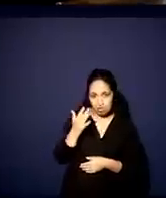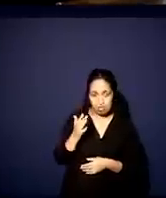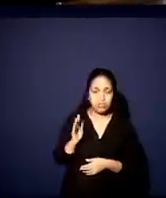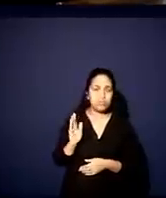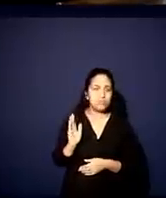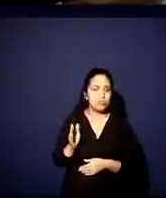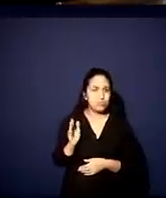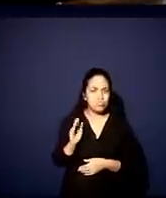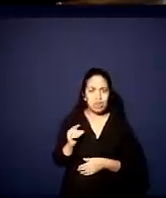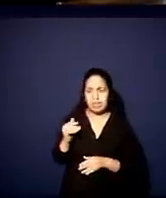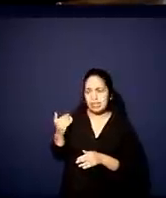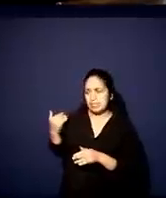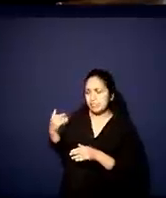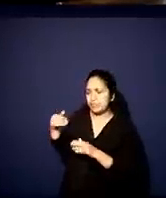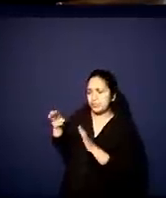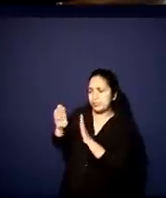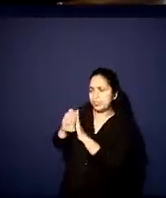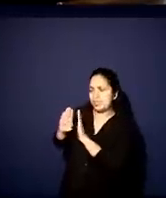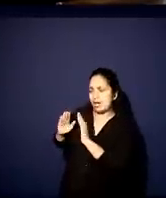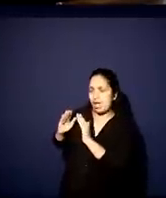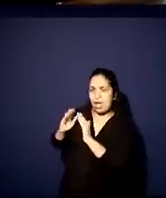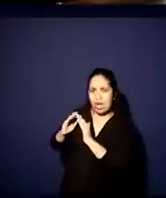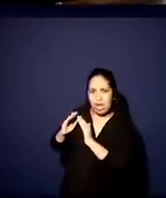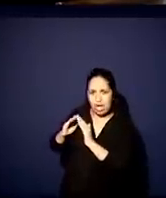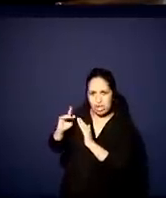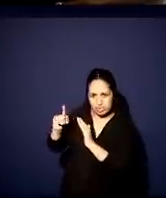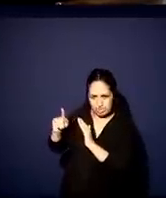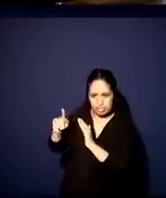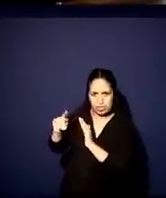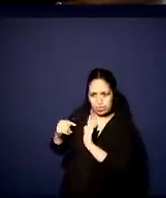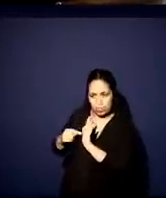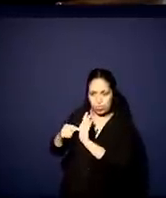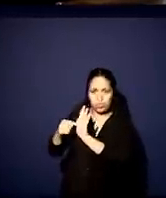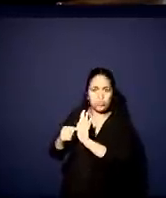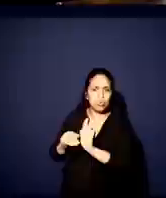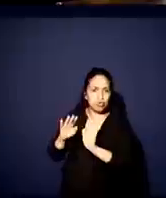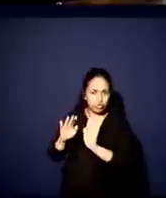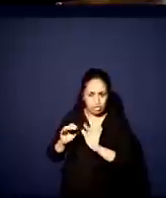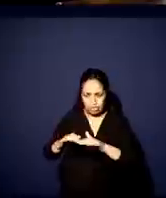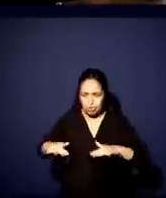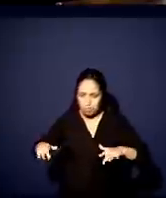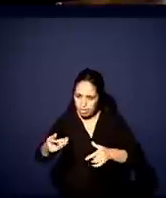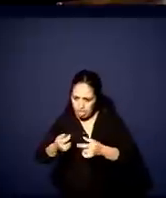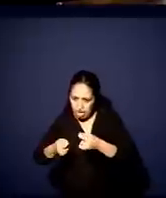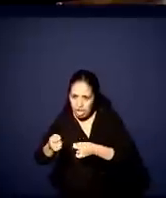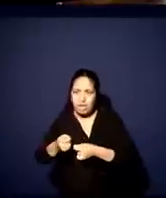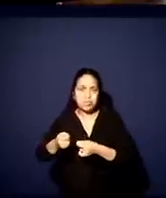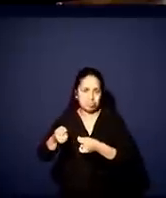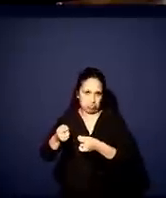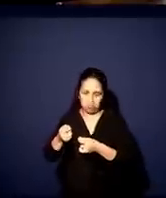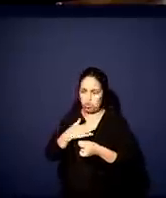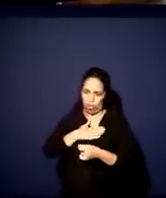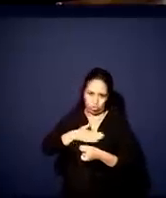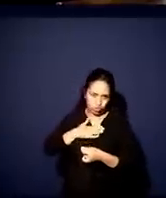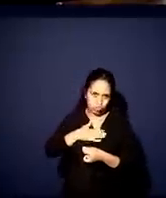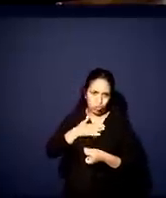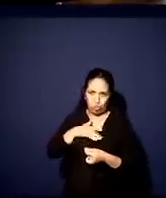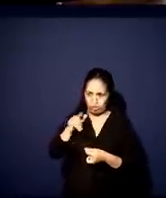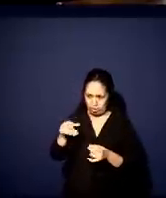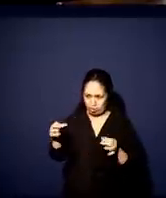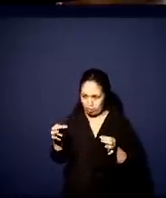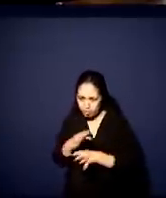estava chegando em casa, fez um sinal fiscal que foi muito bem recebido pelo mercado, obviamente que não é o definitivo, é uma